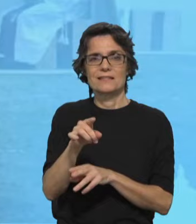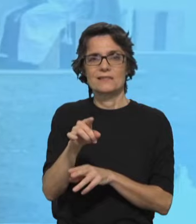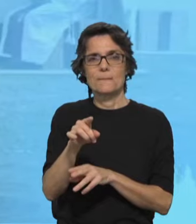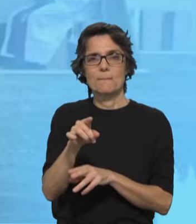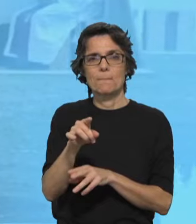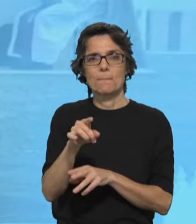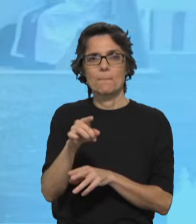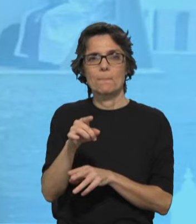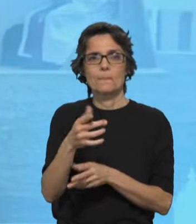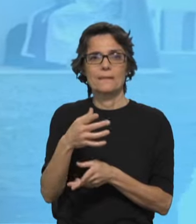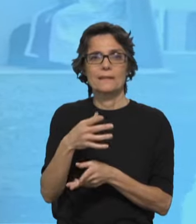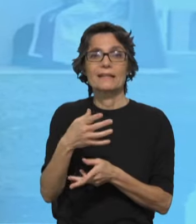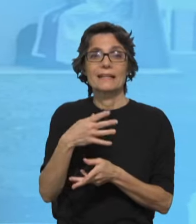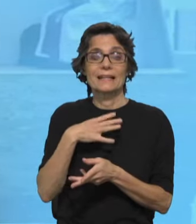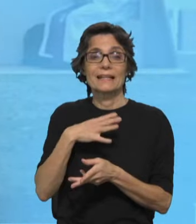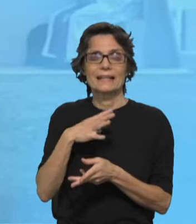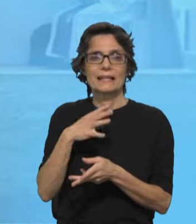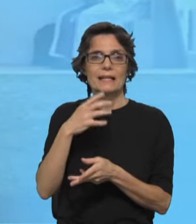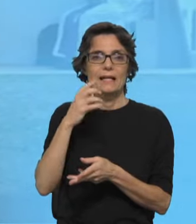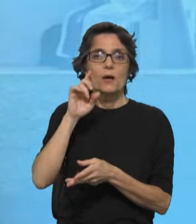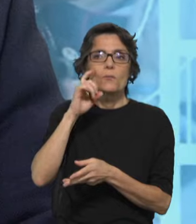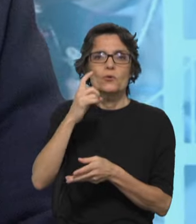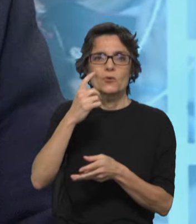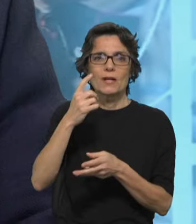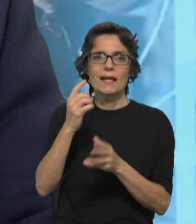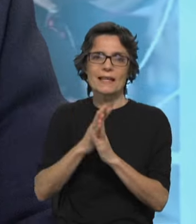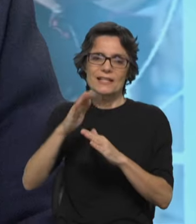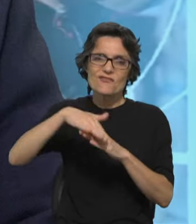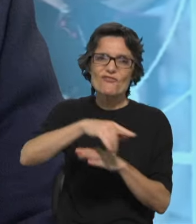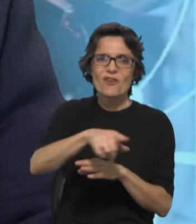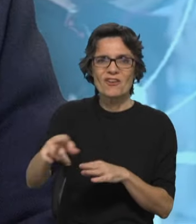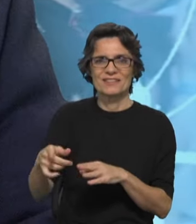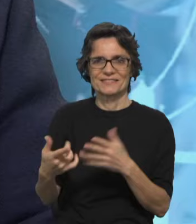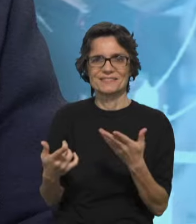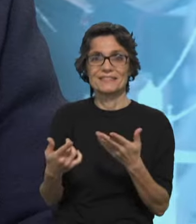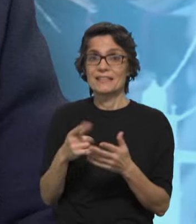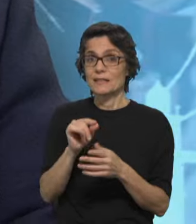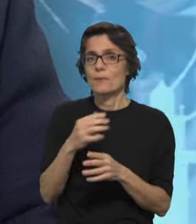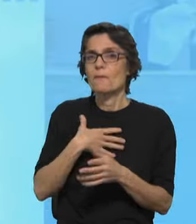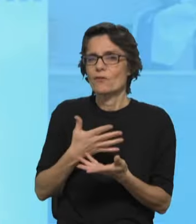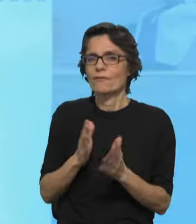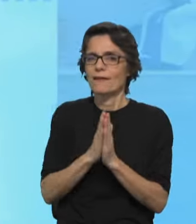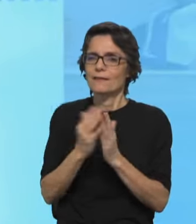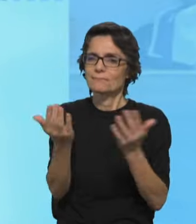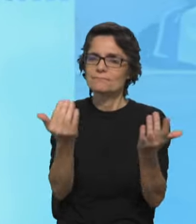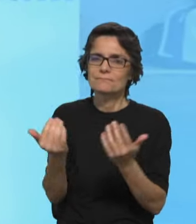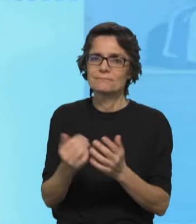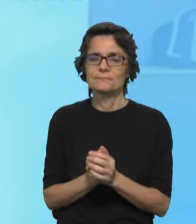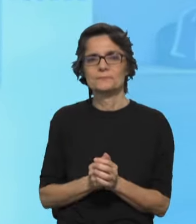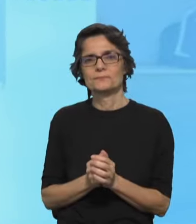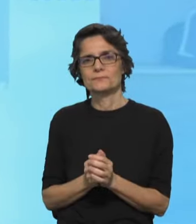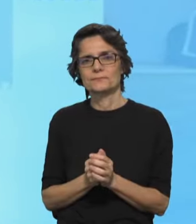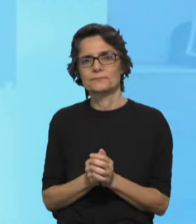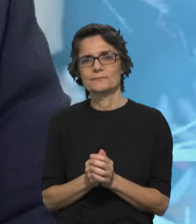fora da Igreja, para fora do culto. Há uma dimensão da Eucaristia também aí nos ambientes exterior?